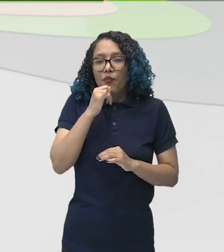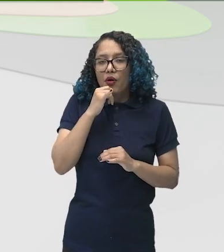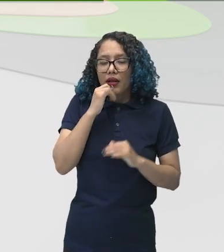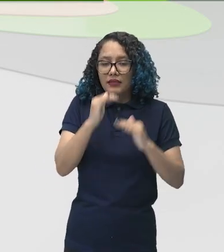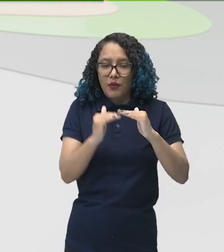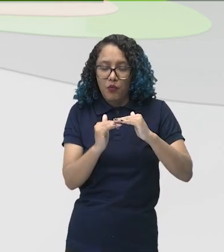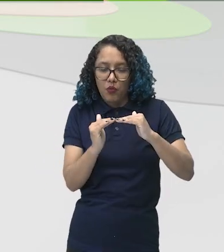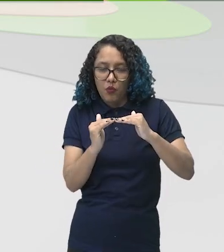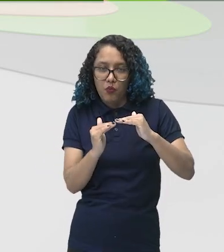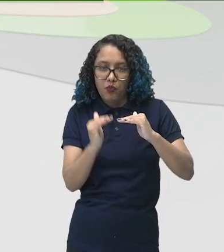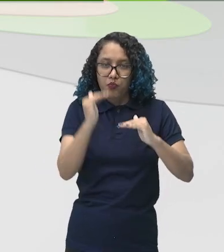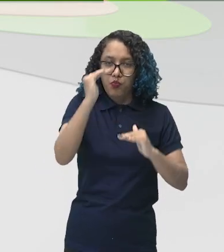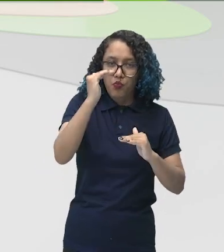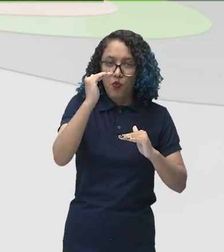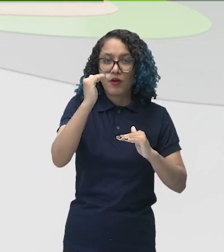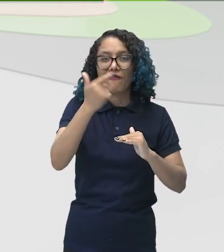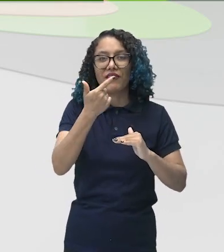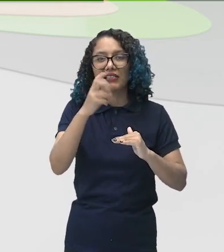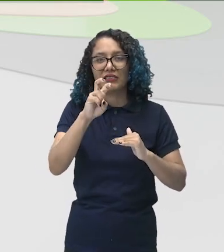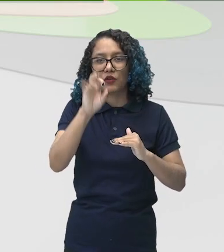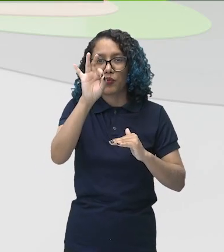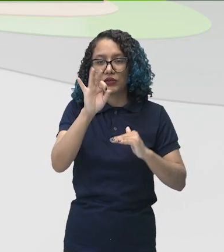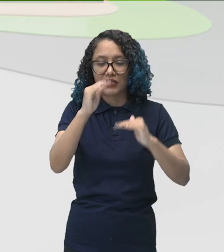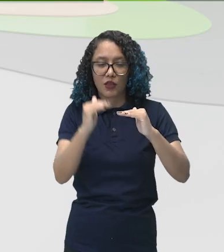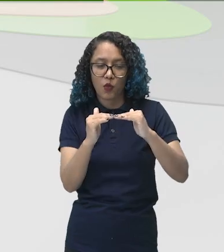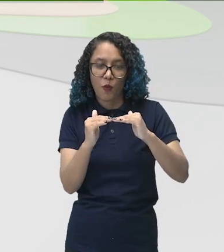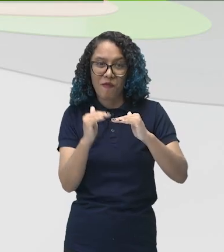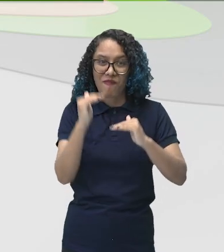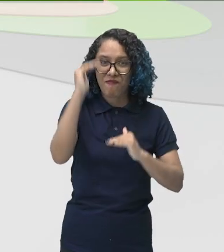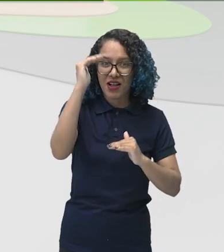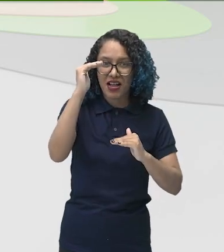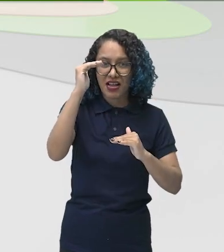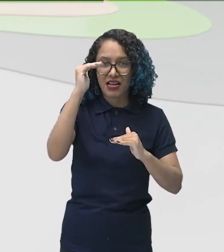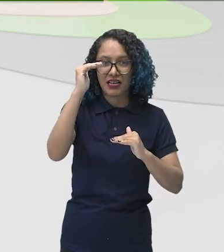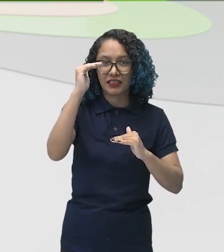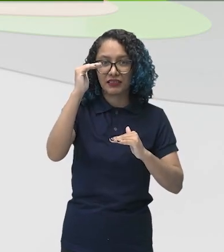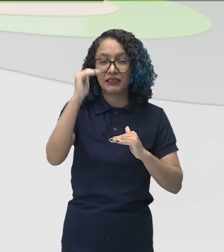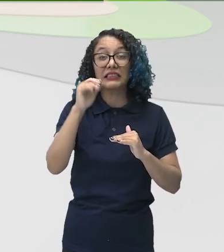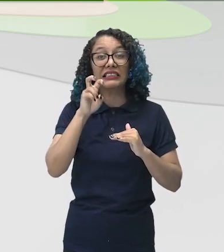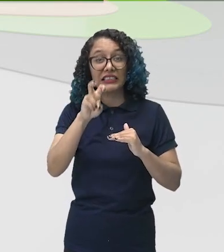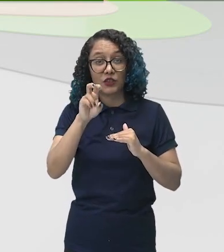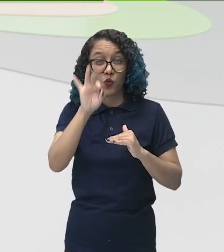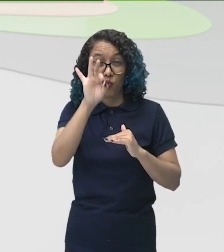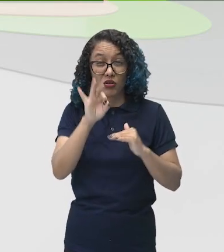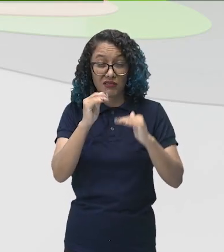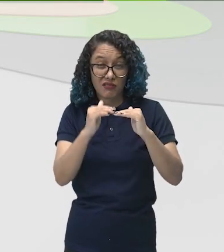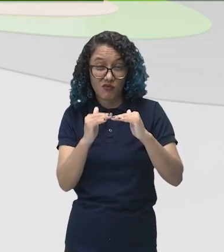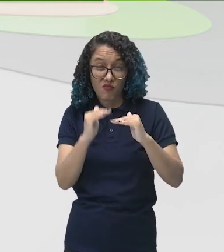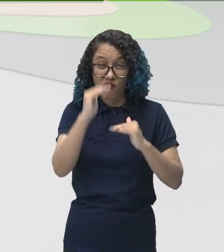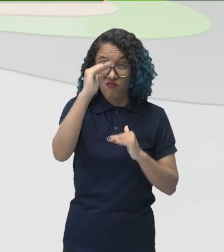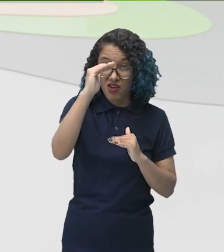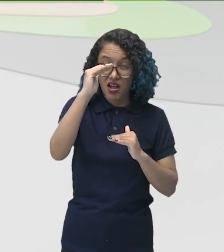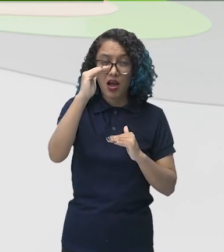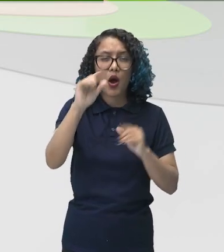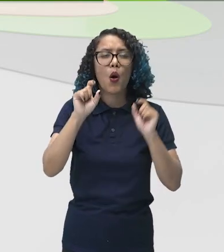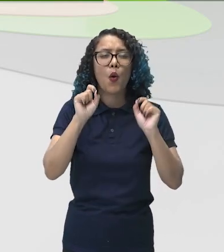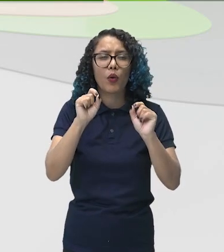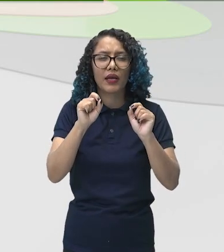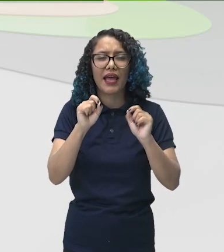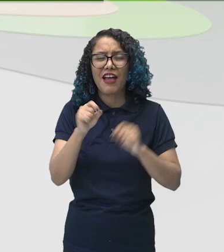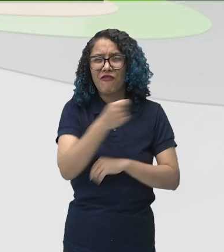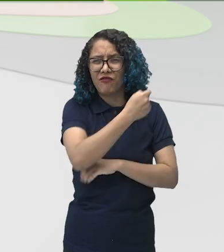subisse passando de 25%, ou seja, apenas 5% a mais, os